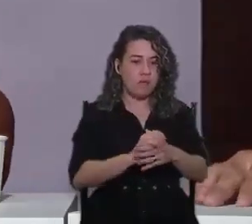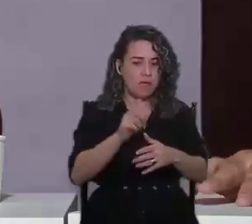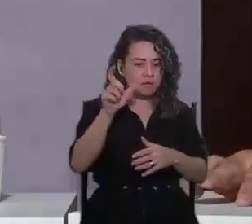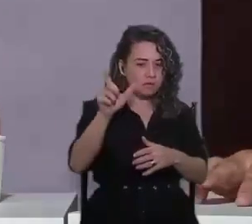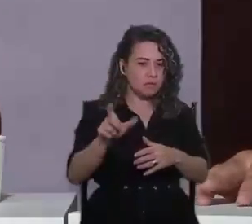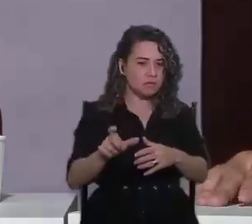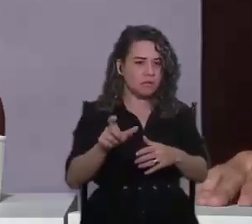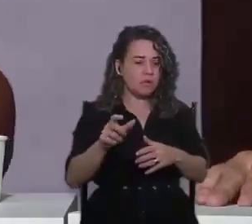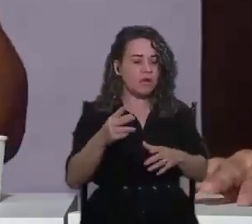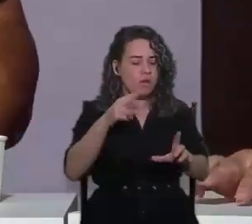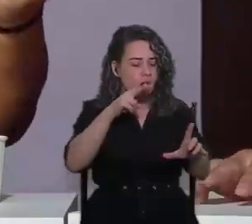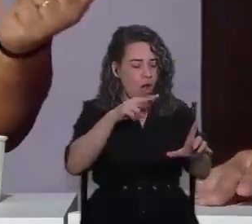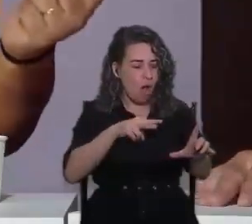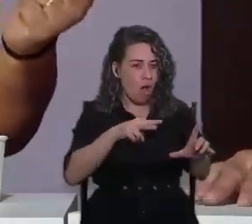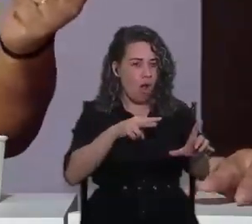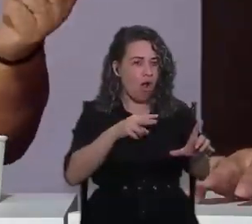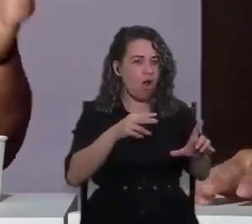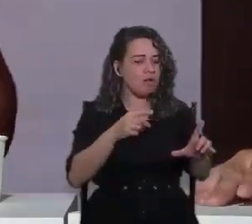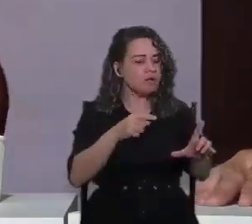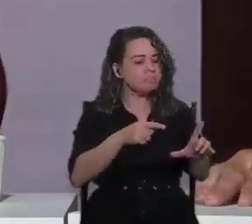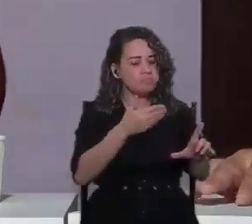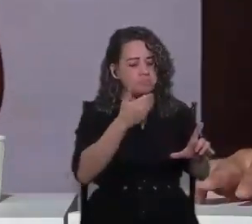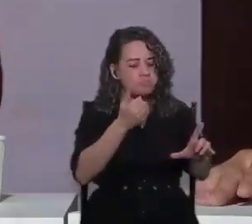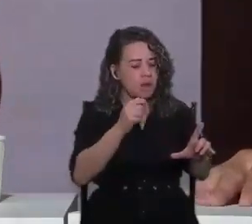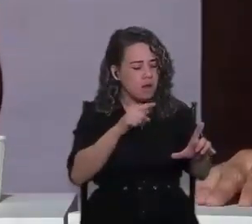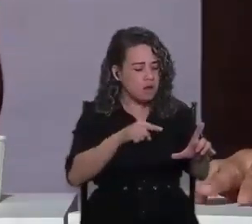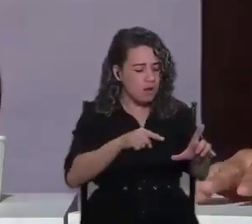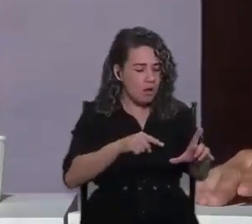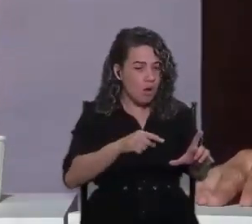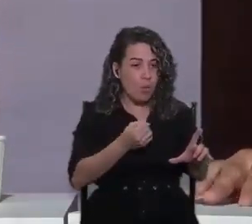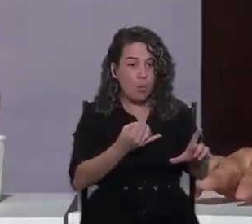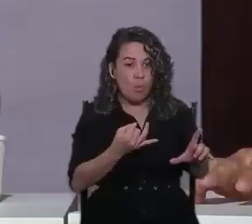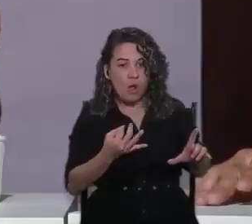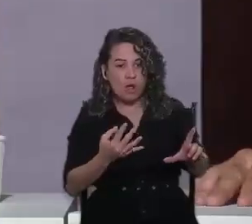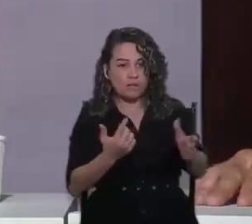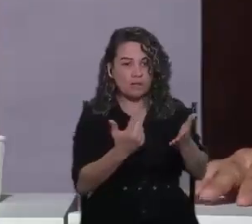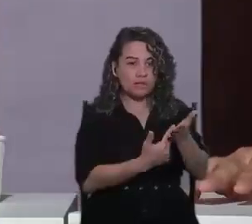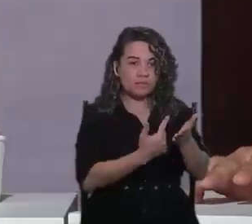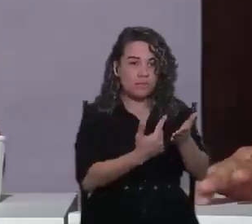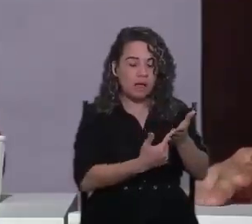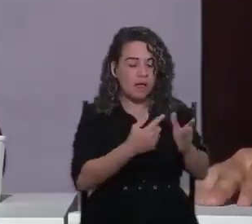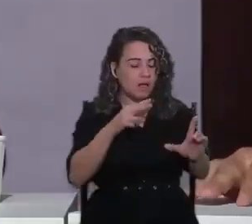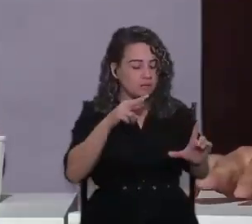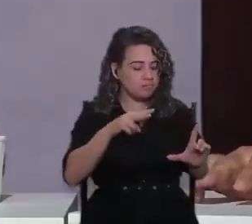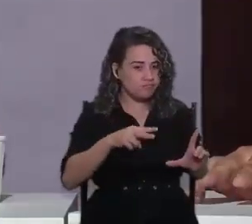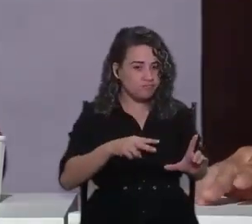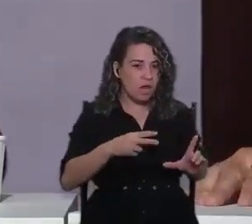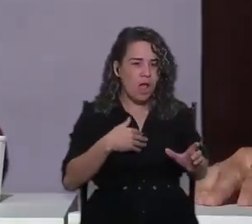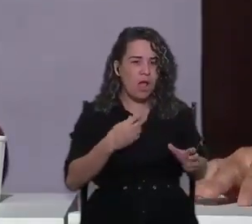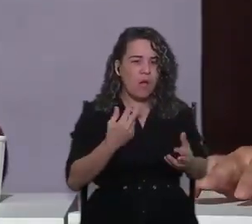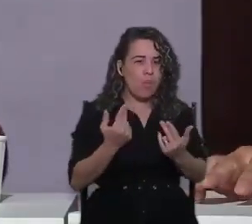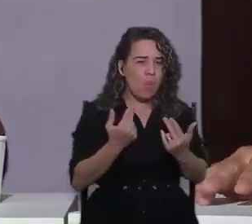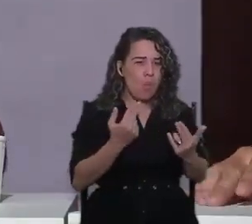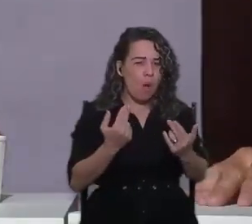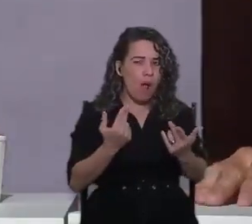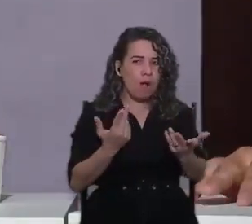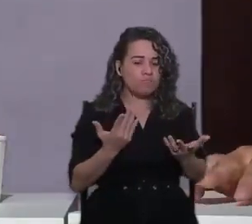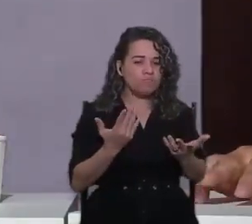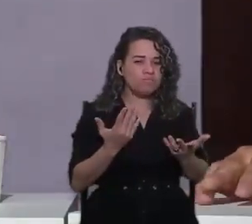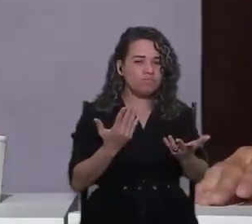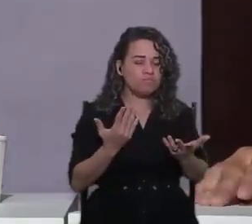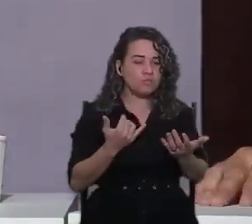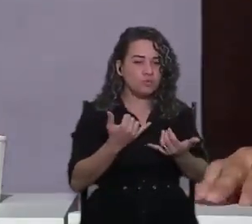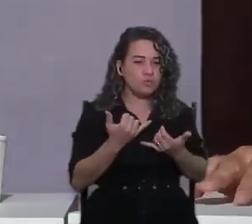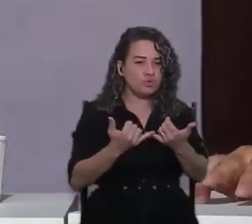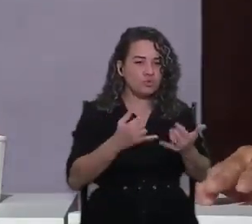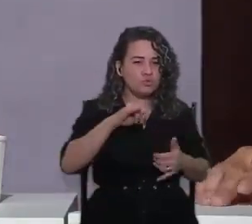avaliado, quantos livros você leu, quantas páginas você lê. Então você tem uma gamificação disso. Um exemplo que eu gosto de citar é o Felipe Neto, que